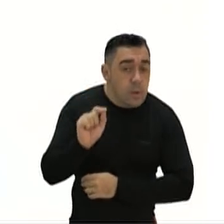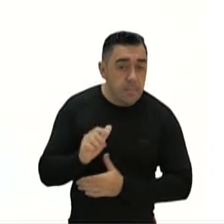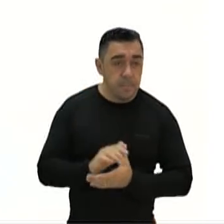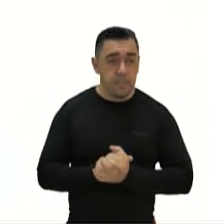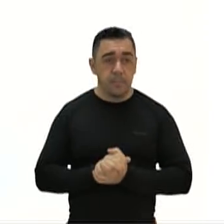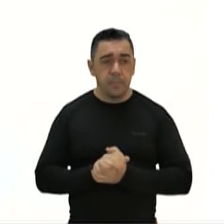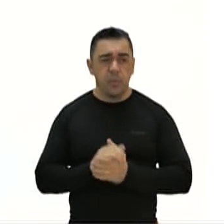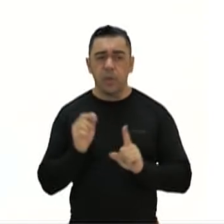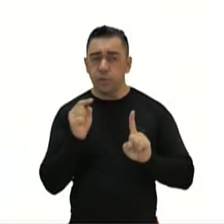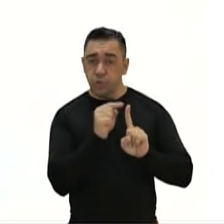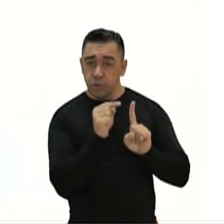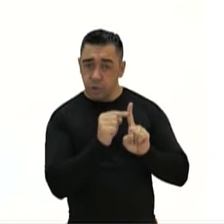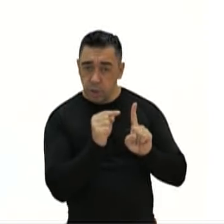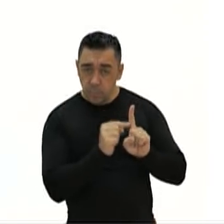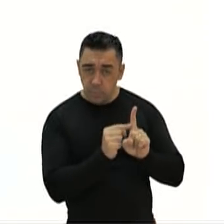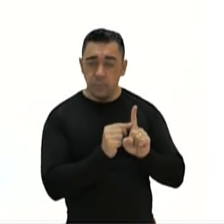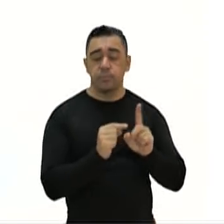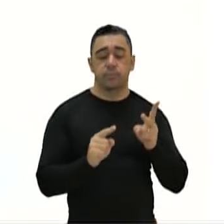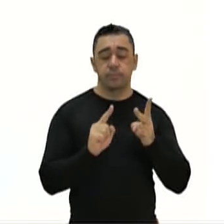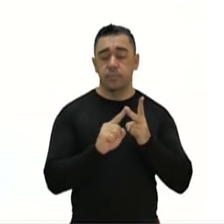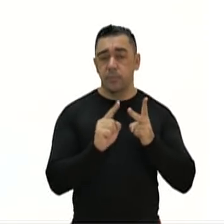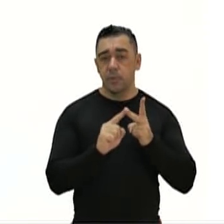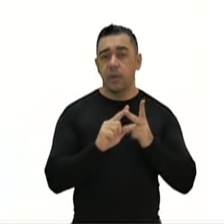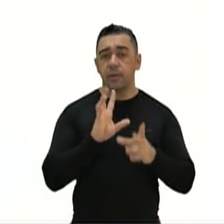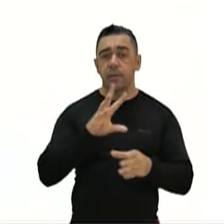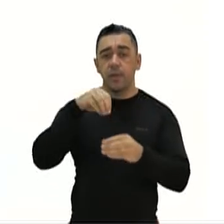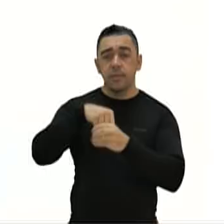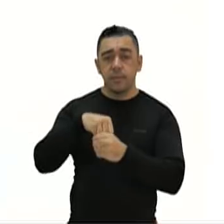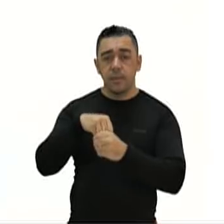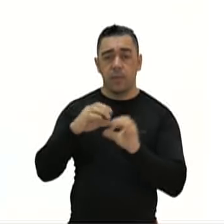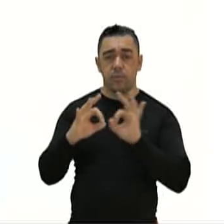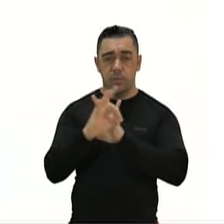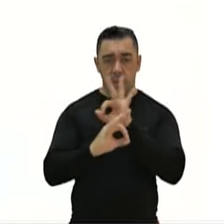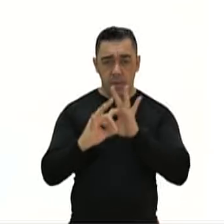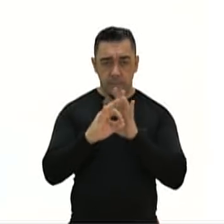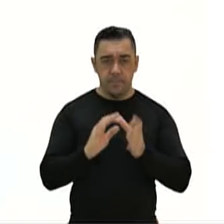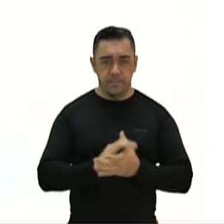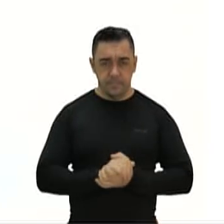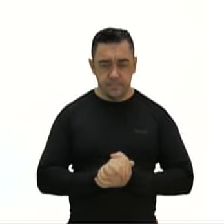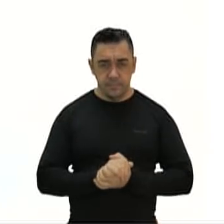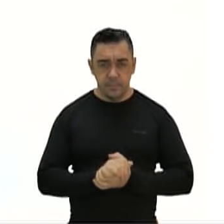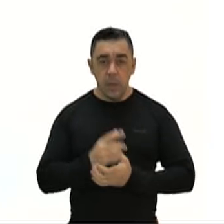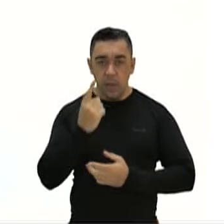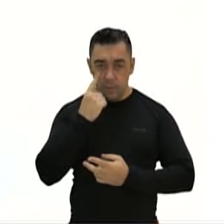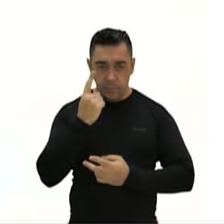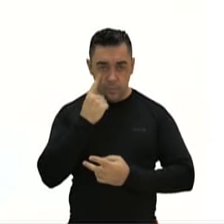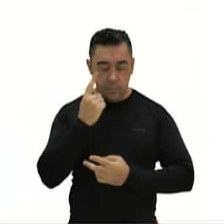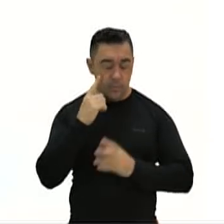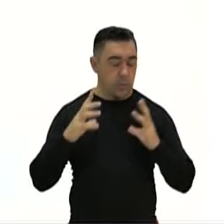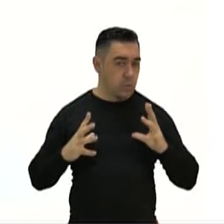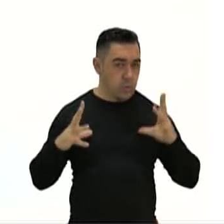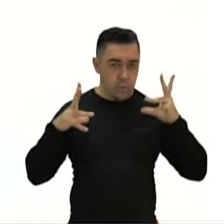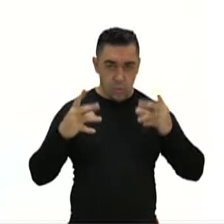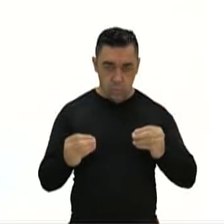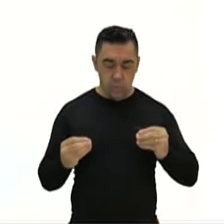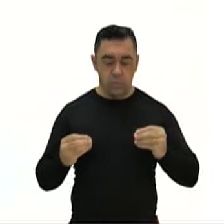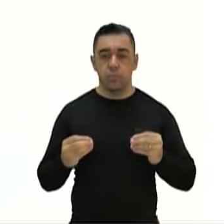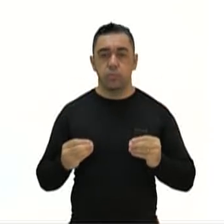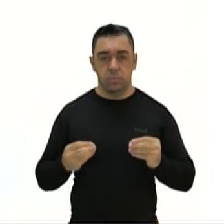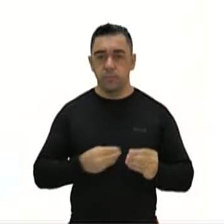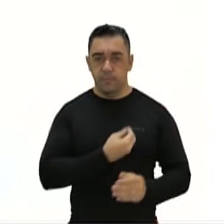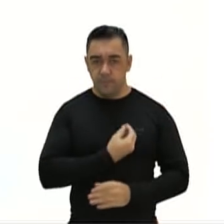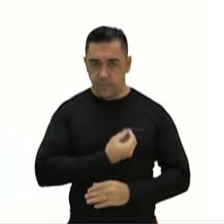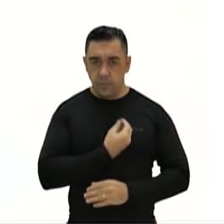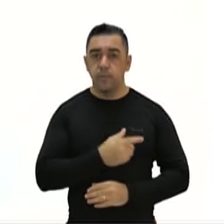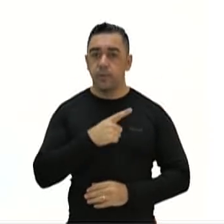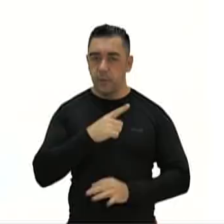tipos e as estruturas celulares. Nós vimos que existem que todo ser vivo é formado por células,